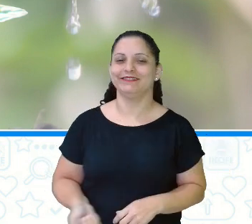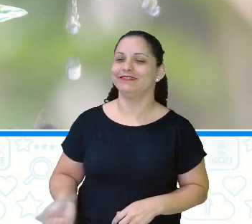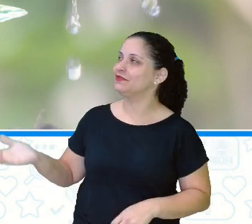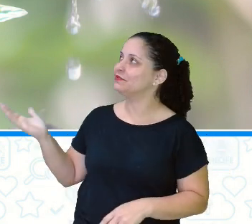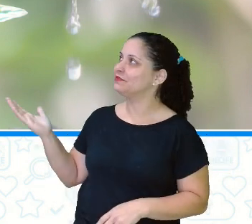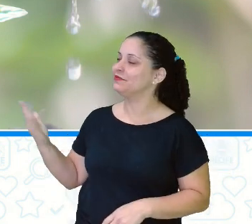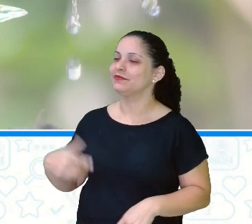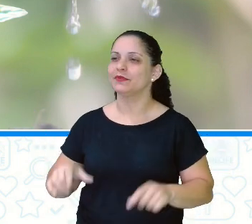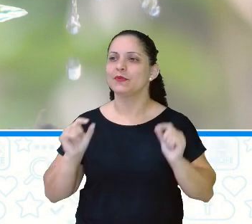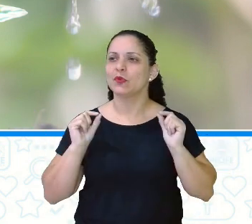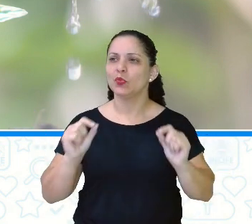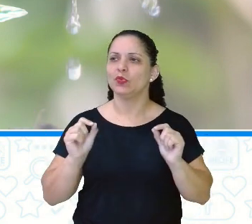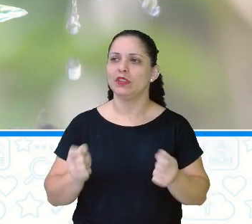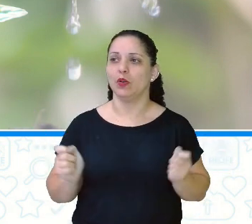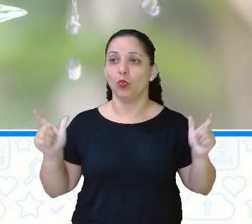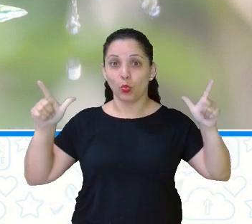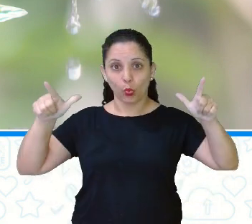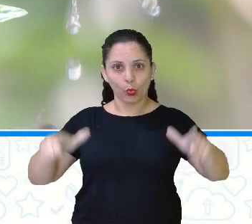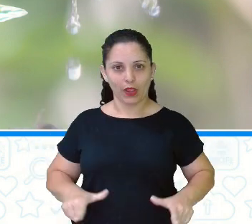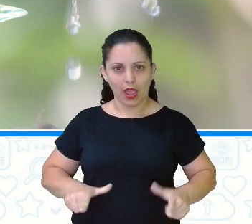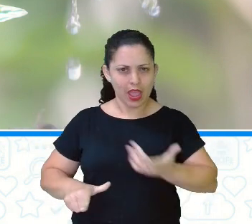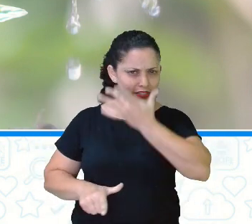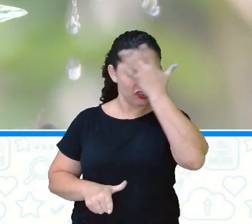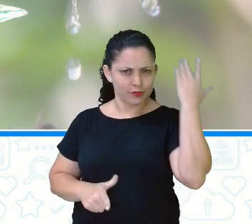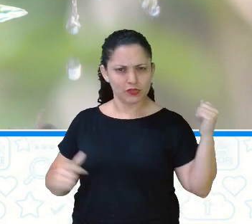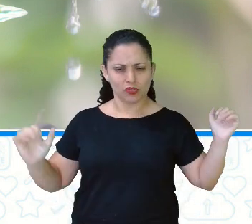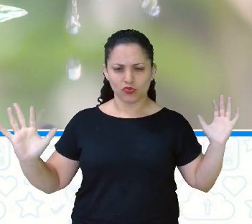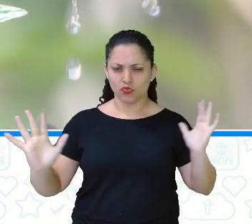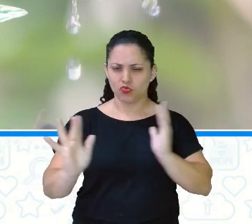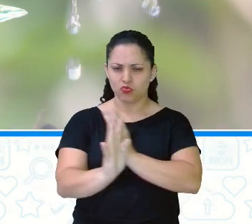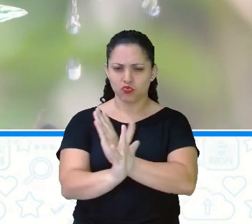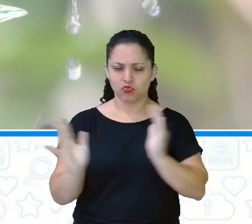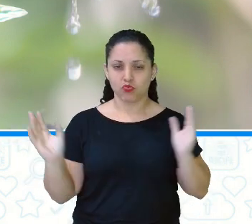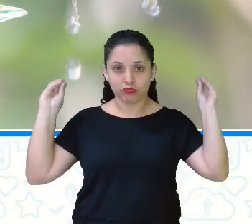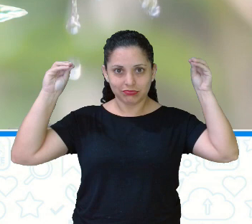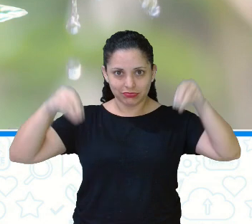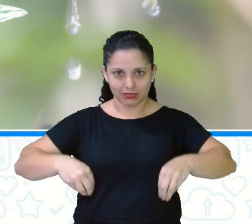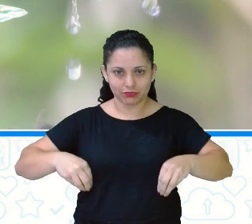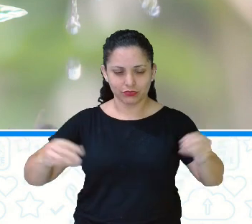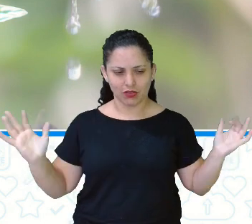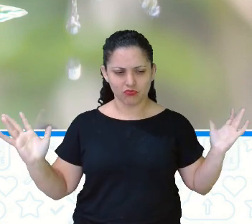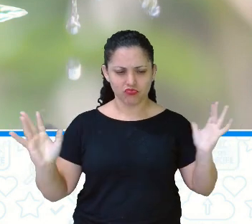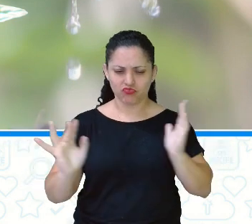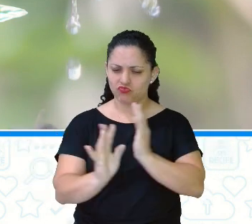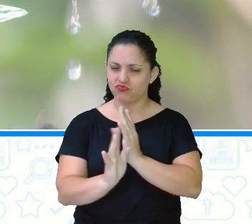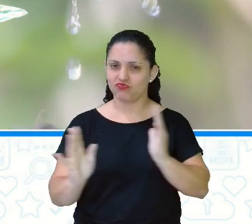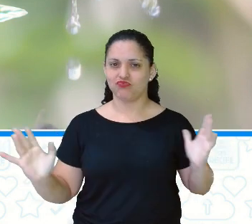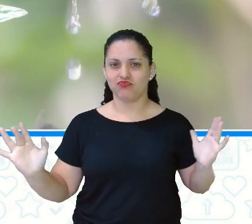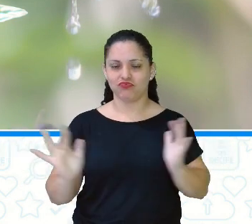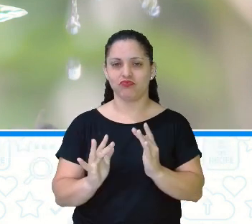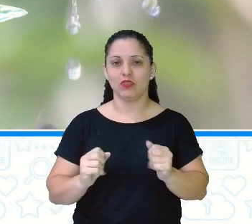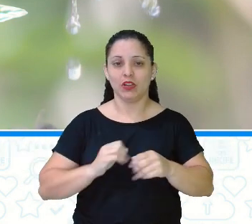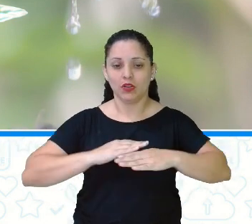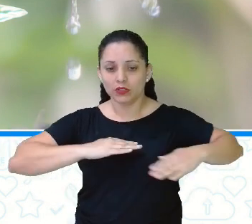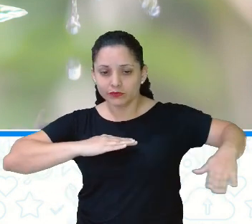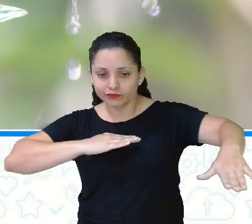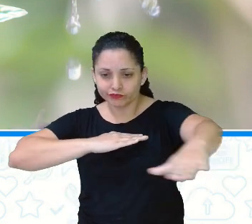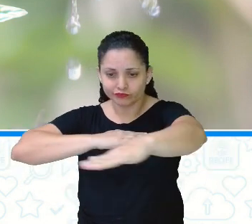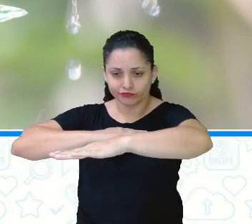aí, ó. É o ambiente em que os seres vivos estão inseridos, bem como as condições